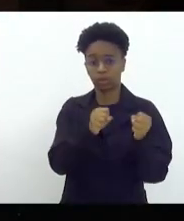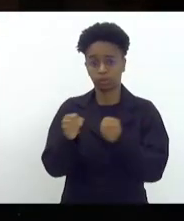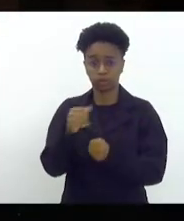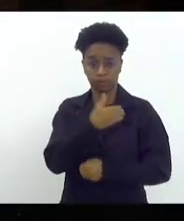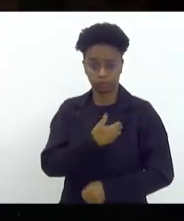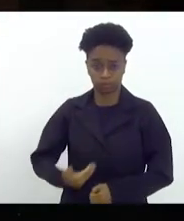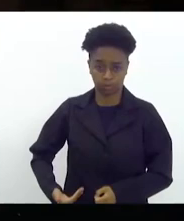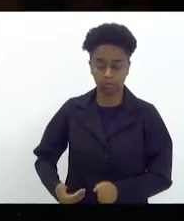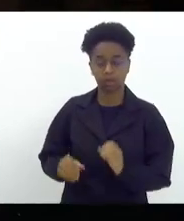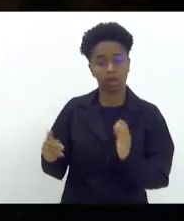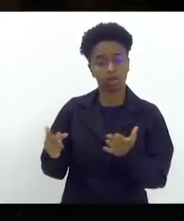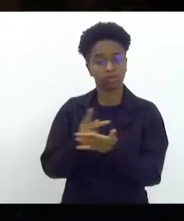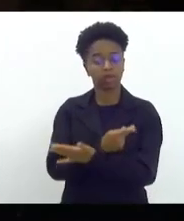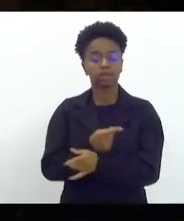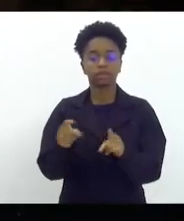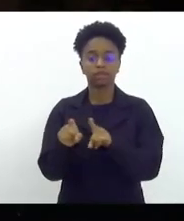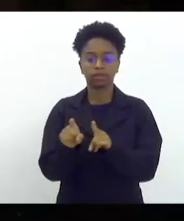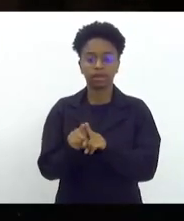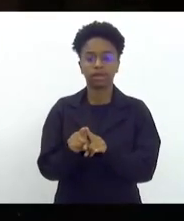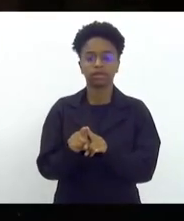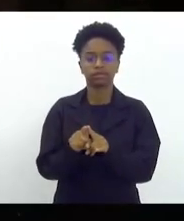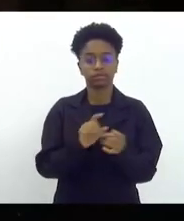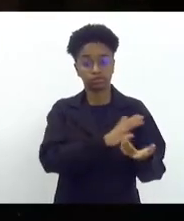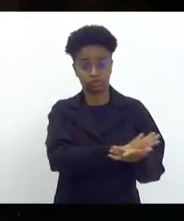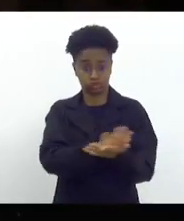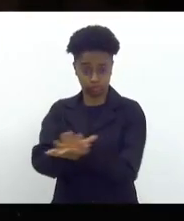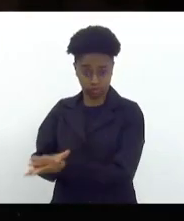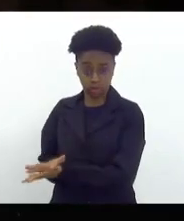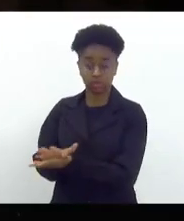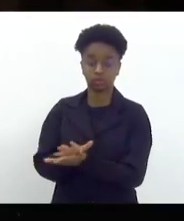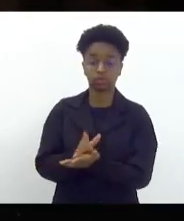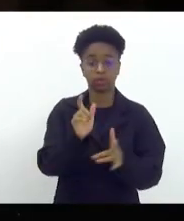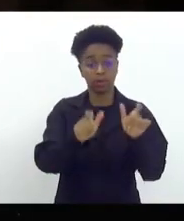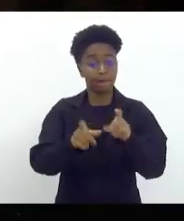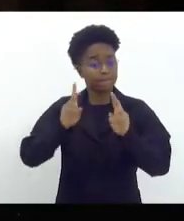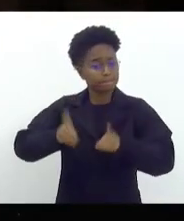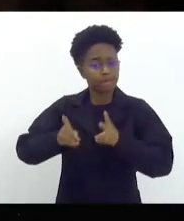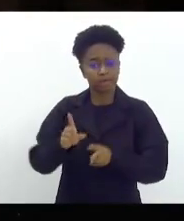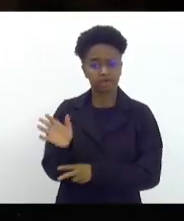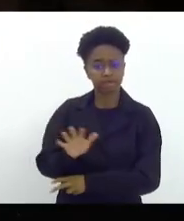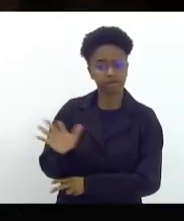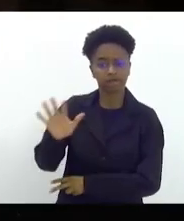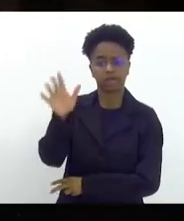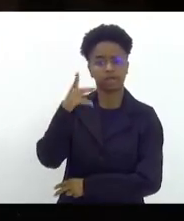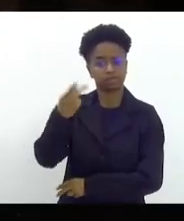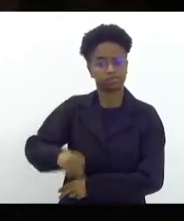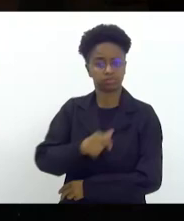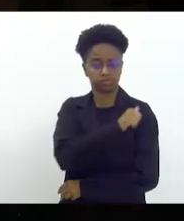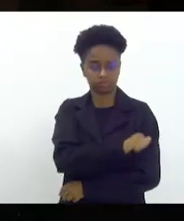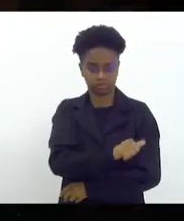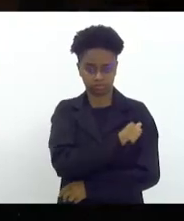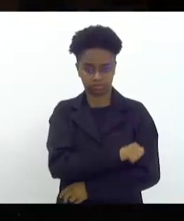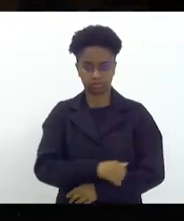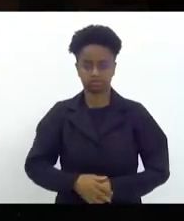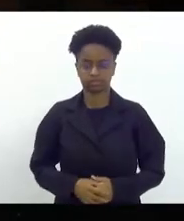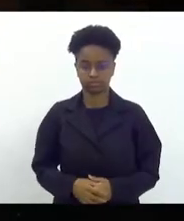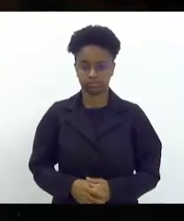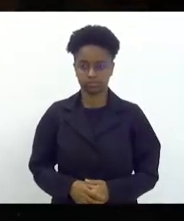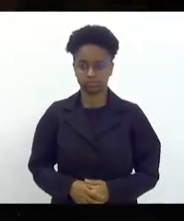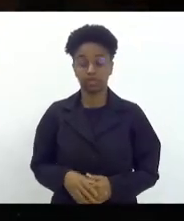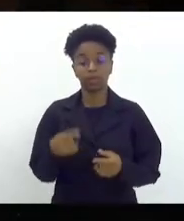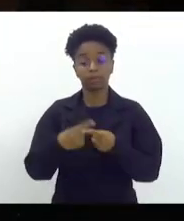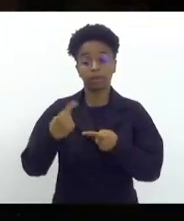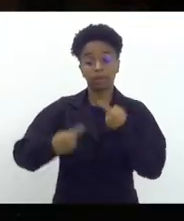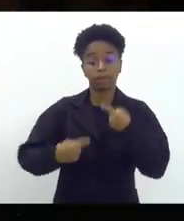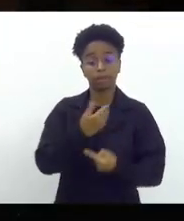e sitiando porque não dizer estas mesmas favelas e comunidades da do Rio de Janeiro a política